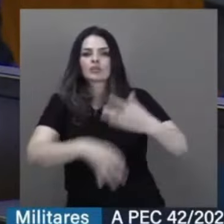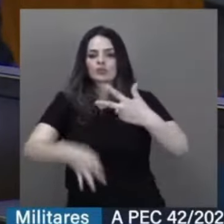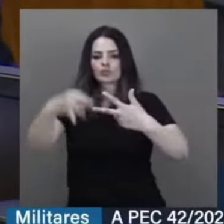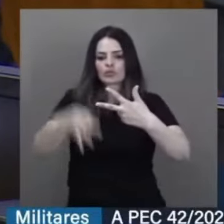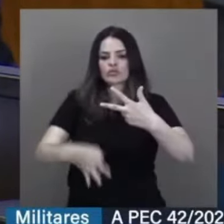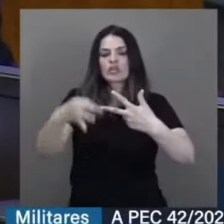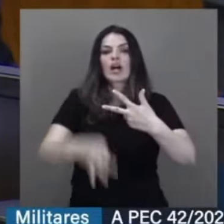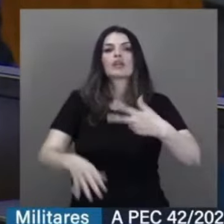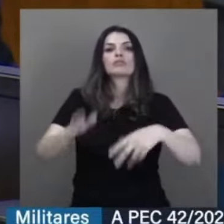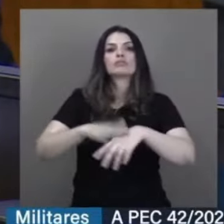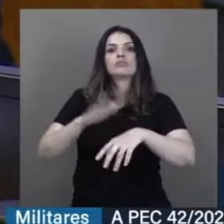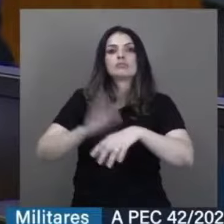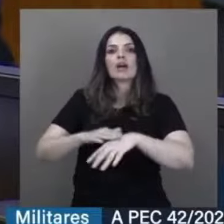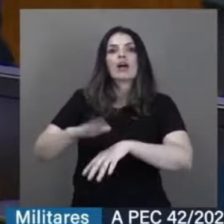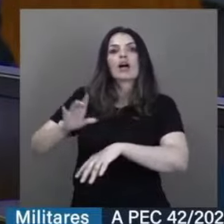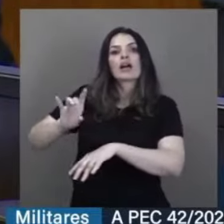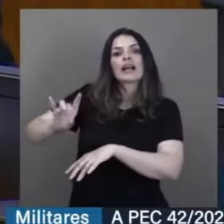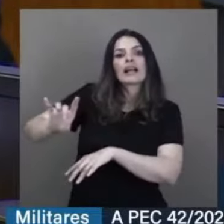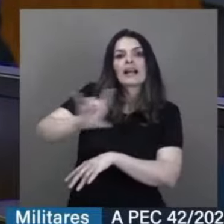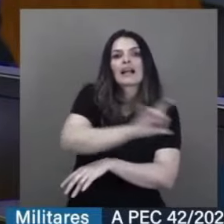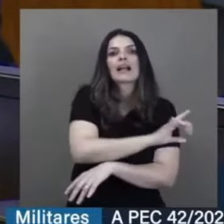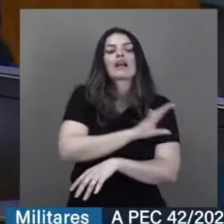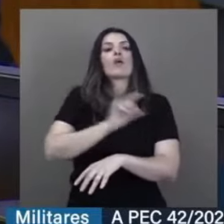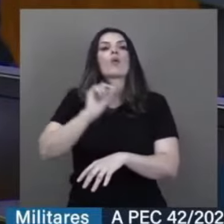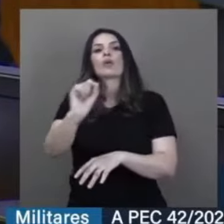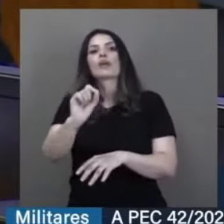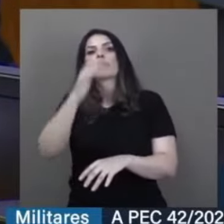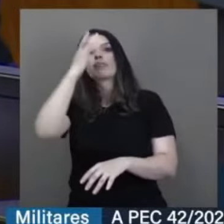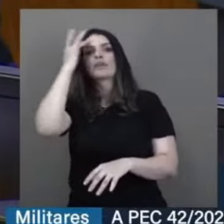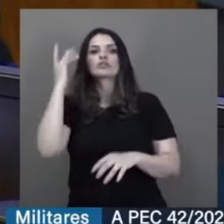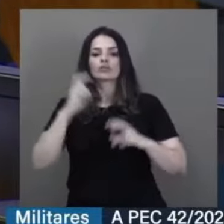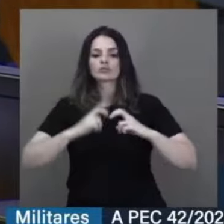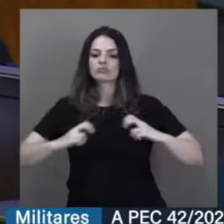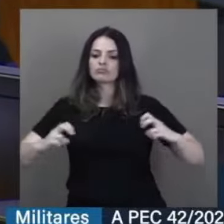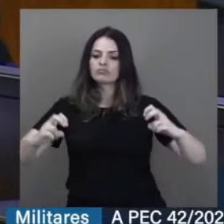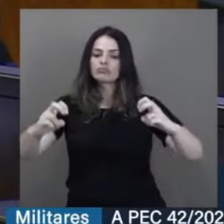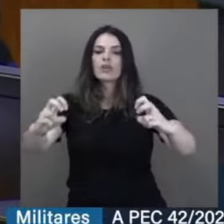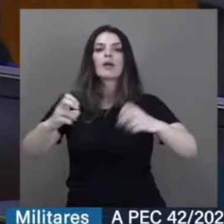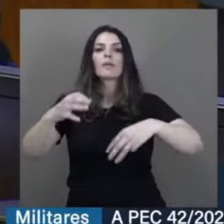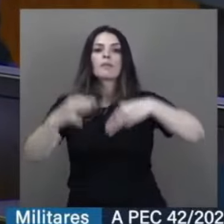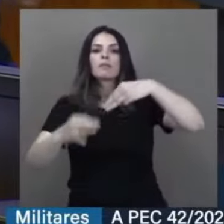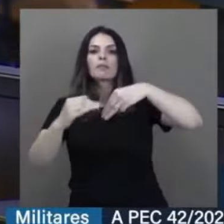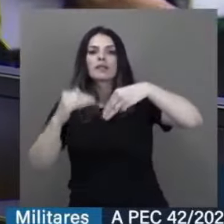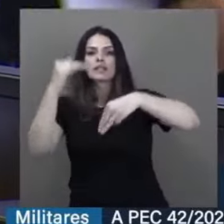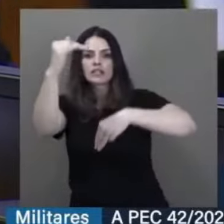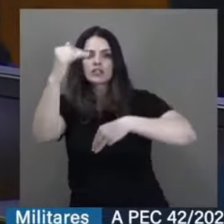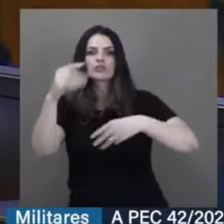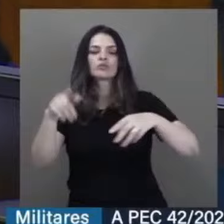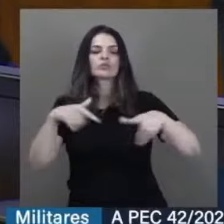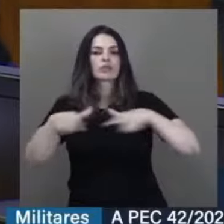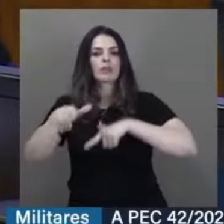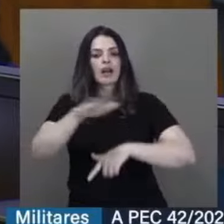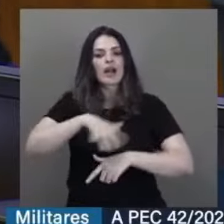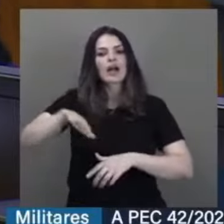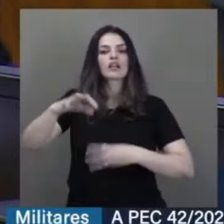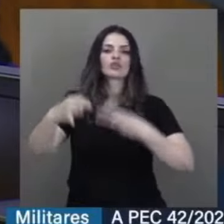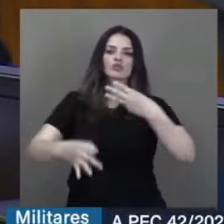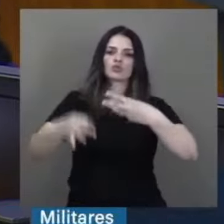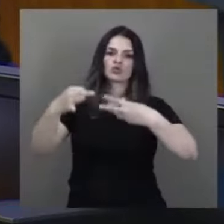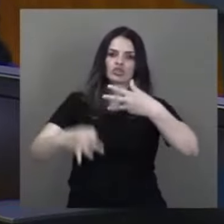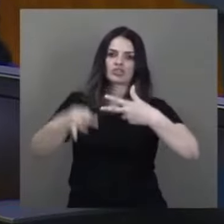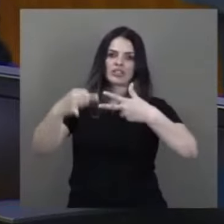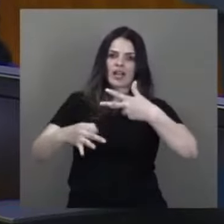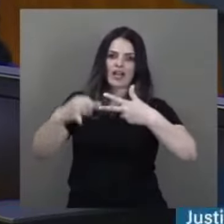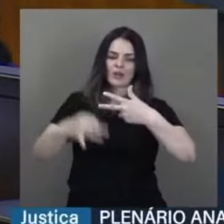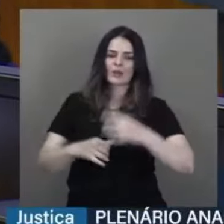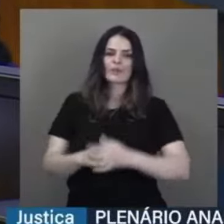à atividade empenhada pelos membros do Poder Judiciário outro tema para o qual dedicaremos